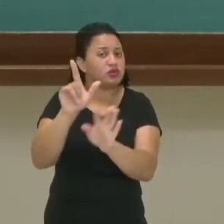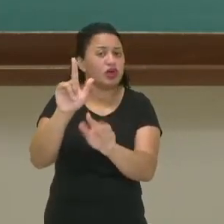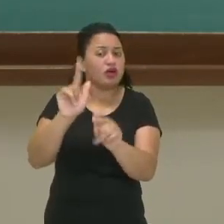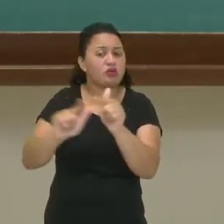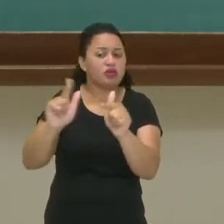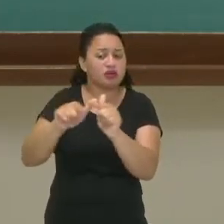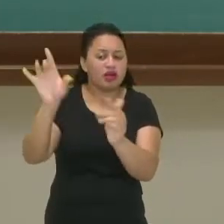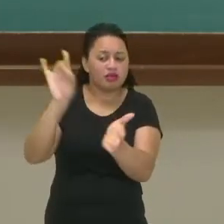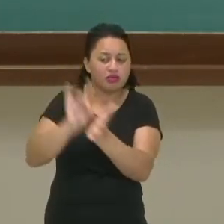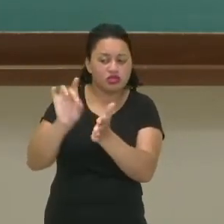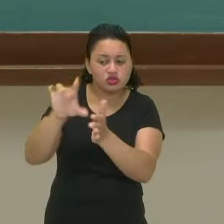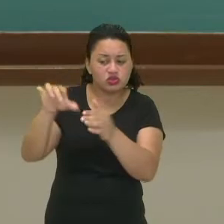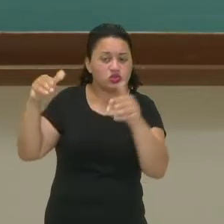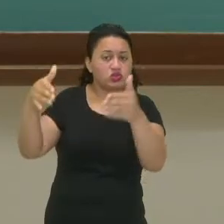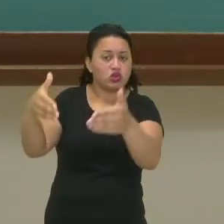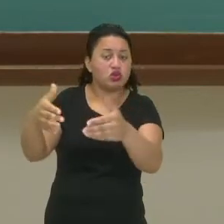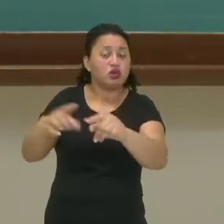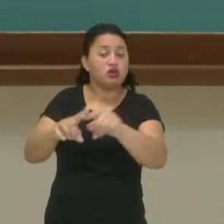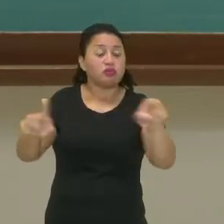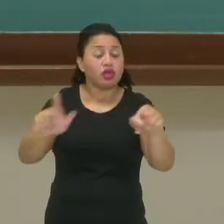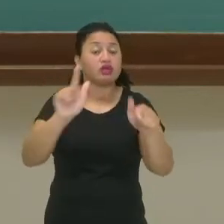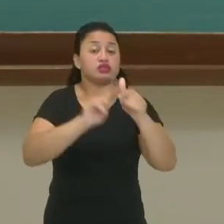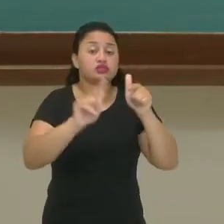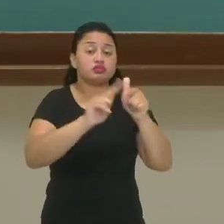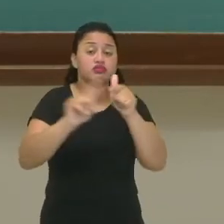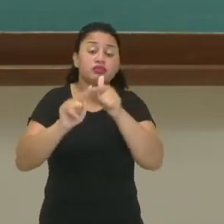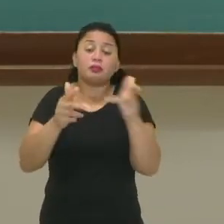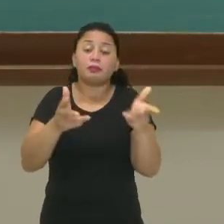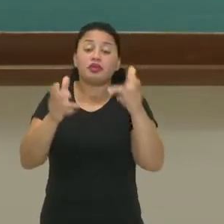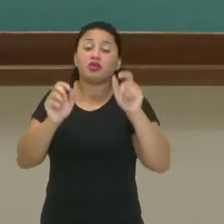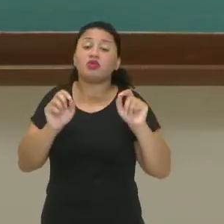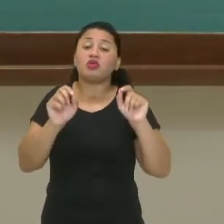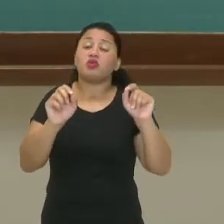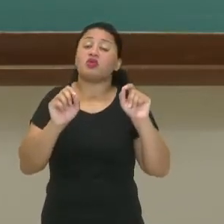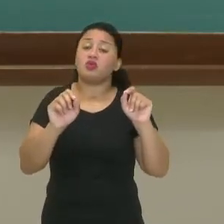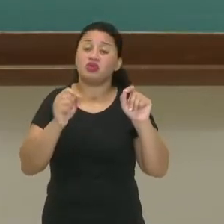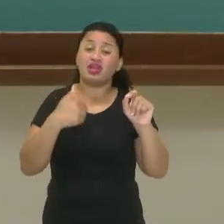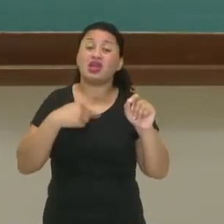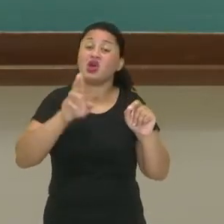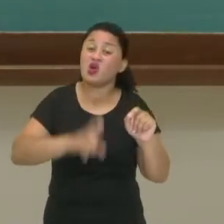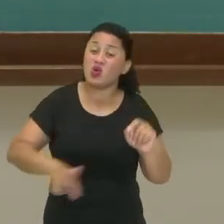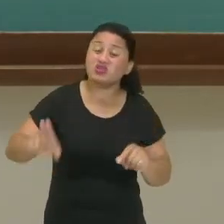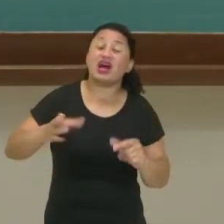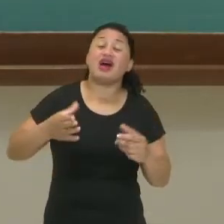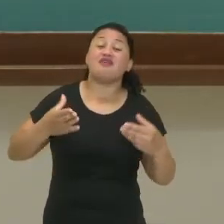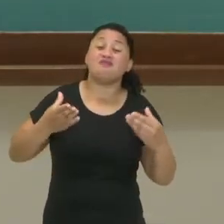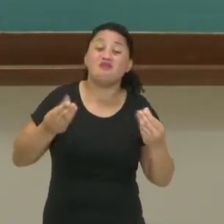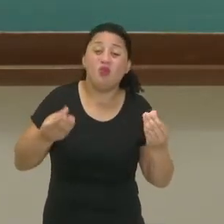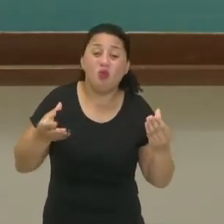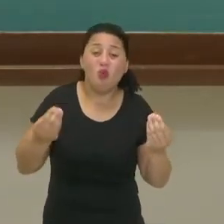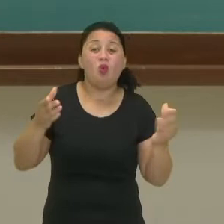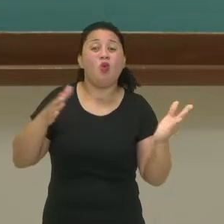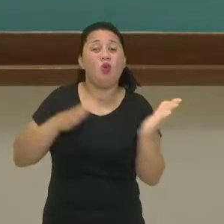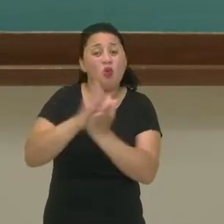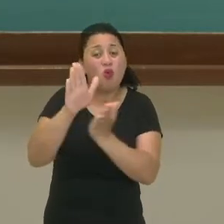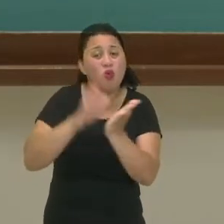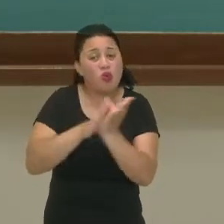em si. O grande problema que está observando ali é o consumo exagerado